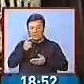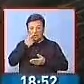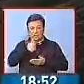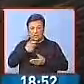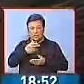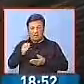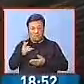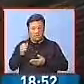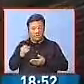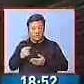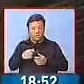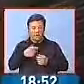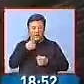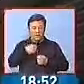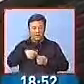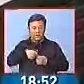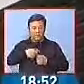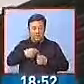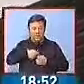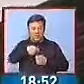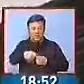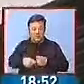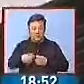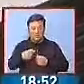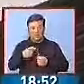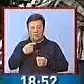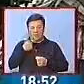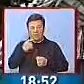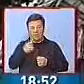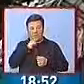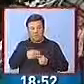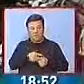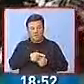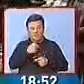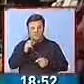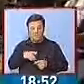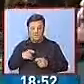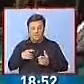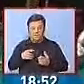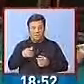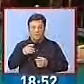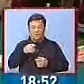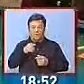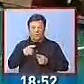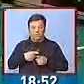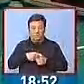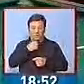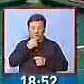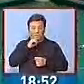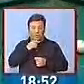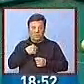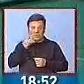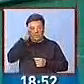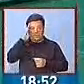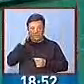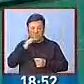Em jogadas mais longas, a dificuldade aumenta. Depois esses erros vão-se propagando e acabam por estragar a nossa previsão,